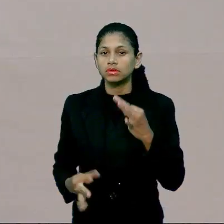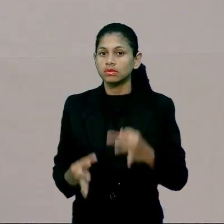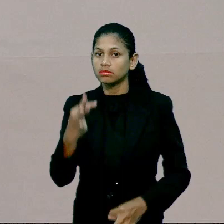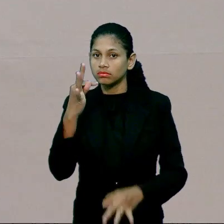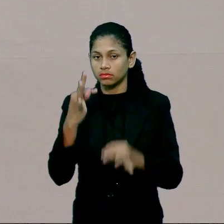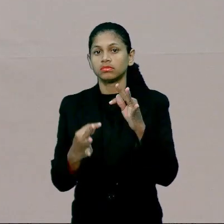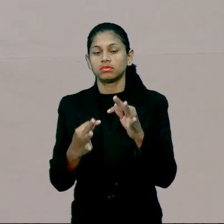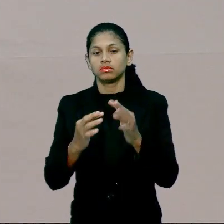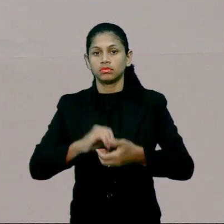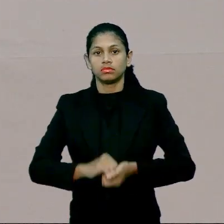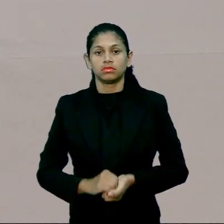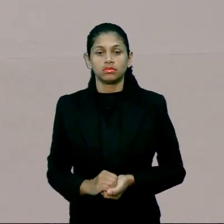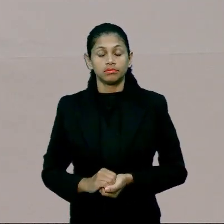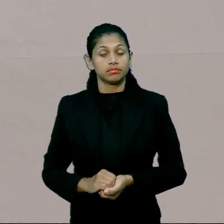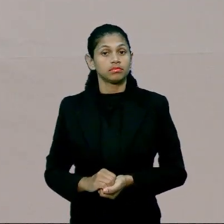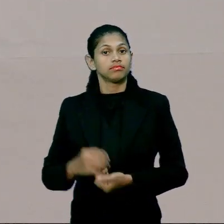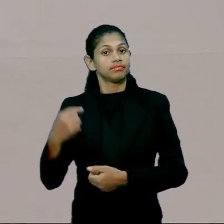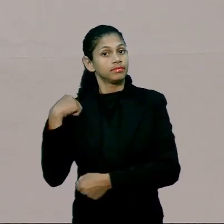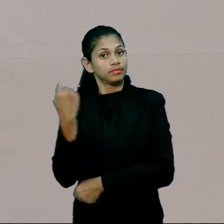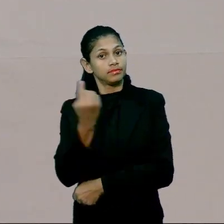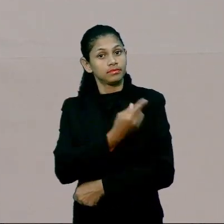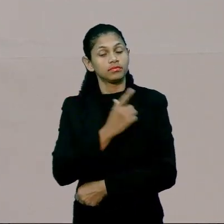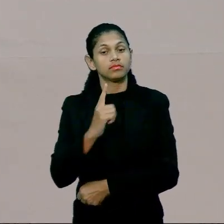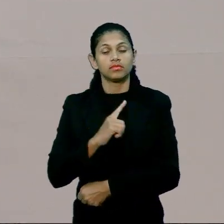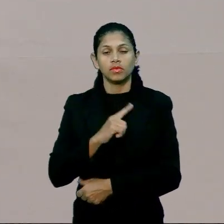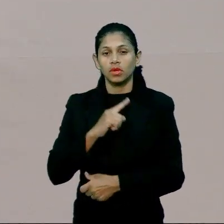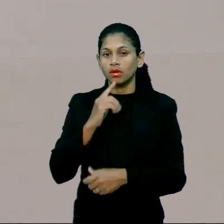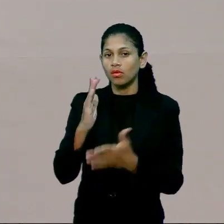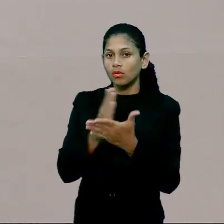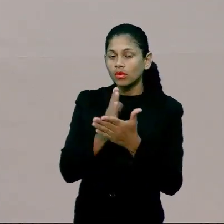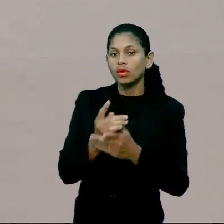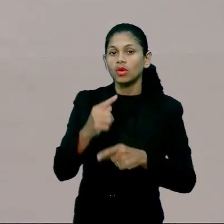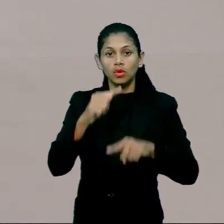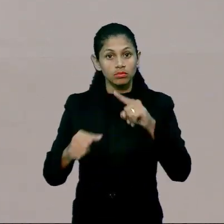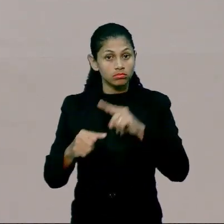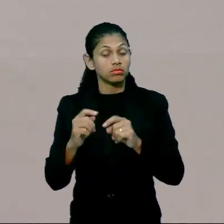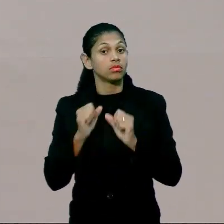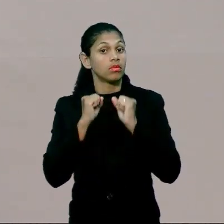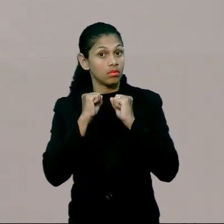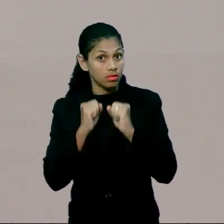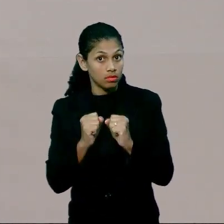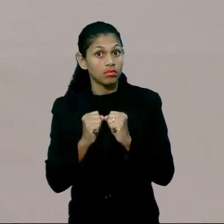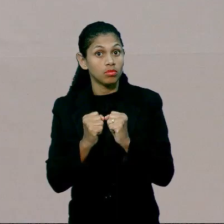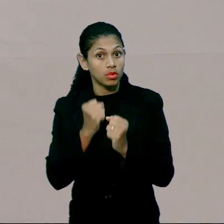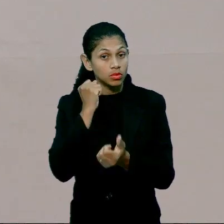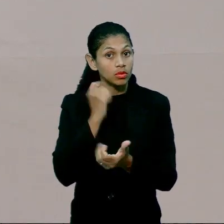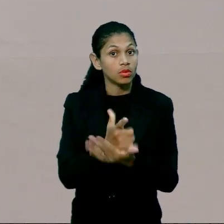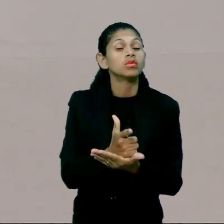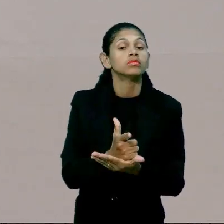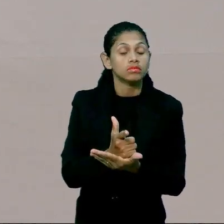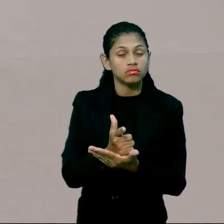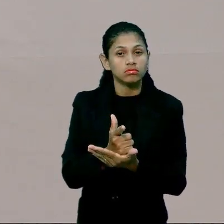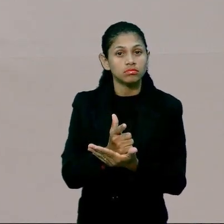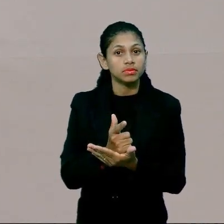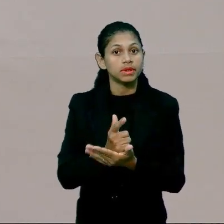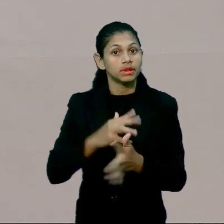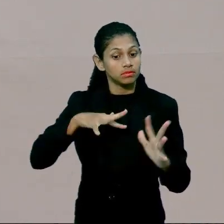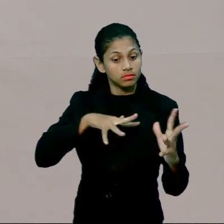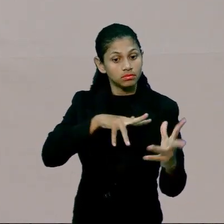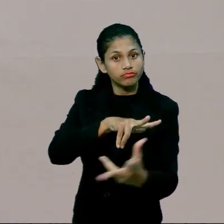veem aí que nós temos também alguns produtos que vocês podem adquirir internacionalmente